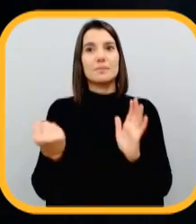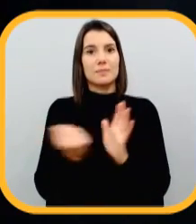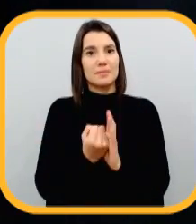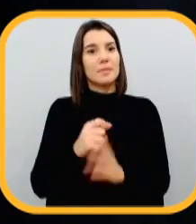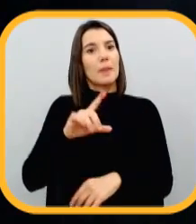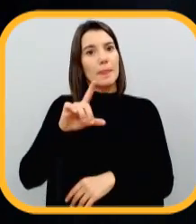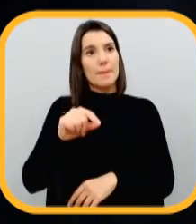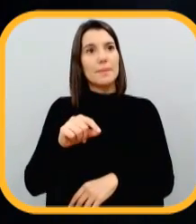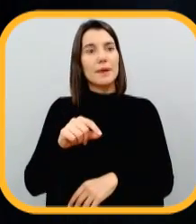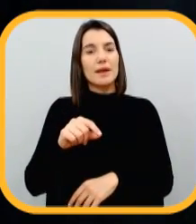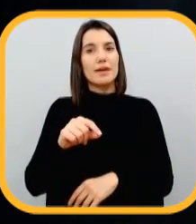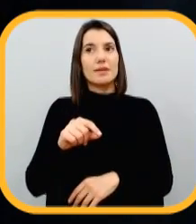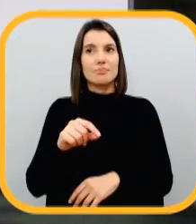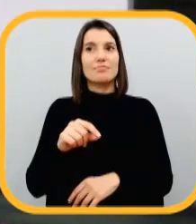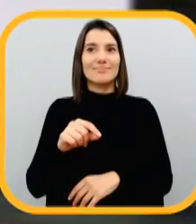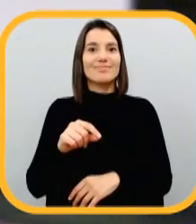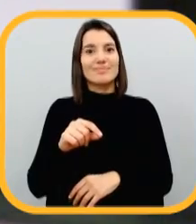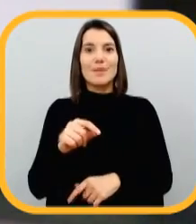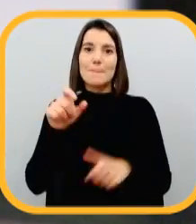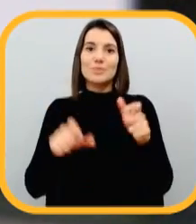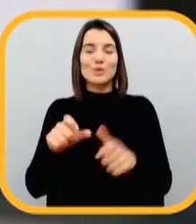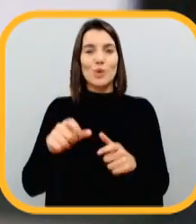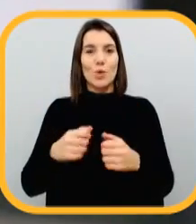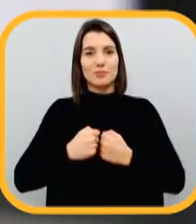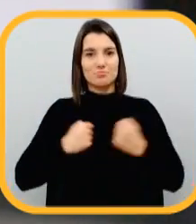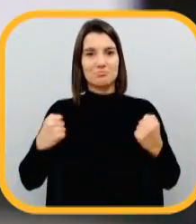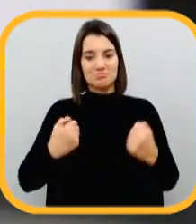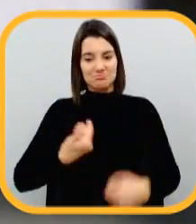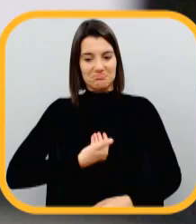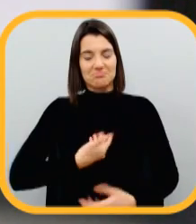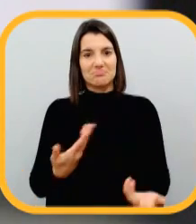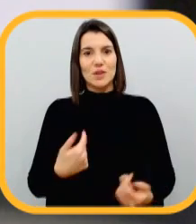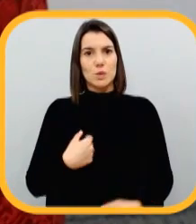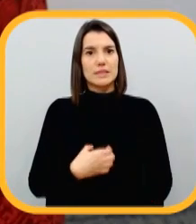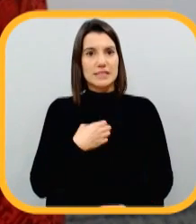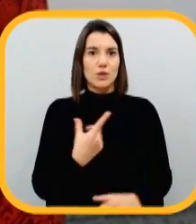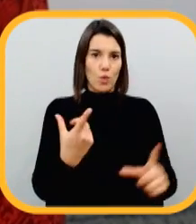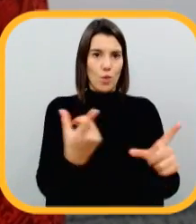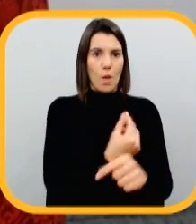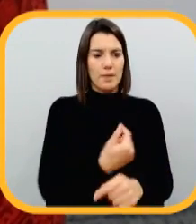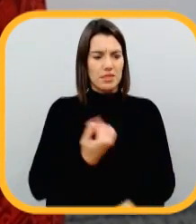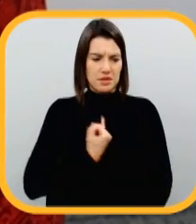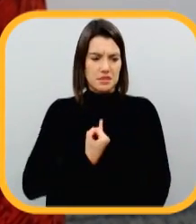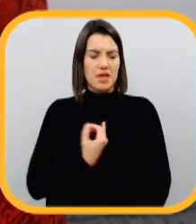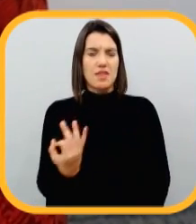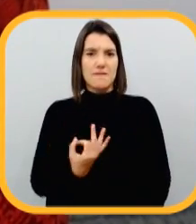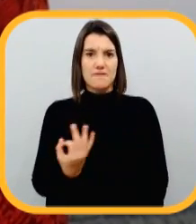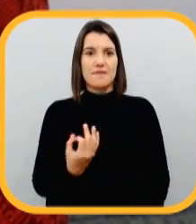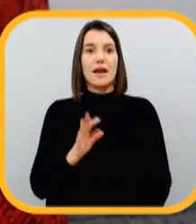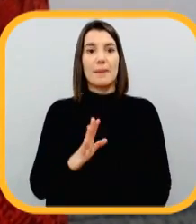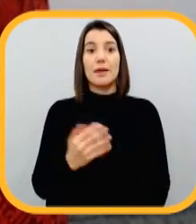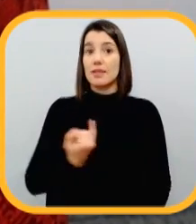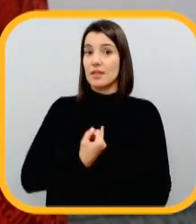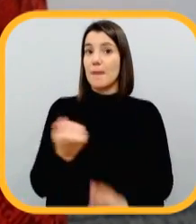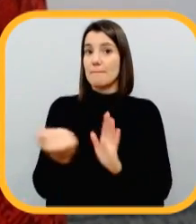uma marca é também uma afirmação das próprias pessoas. Ou seja, as pessoas identificam-se com o que compram, mas as